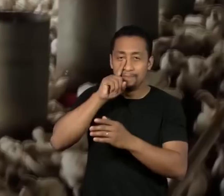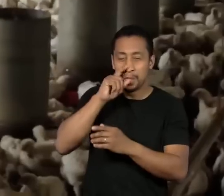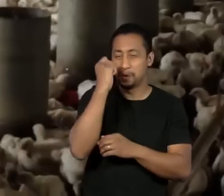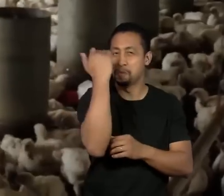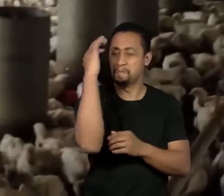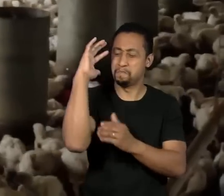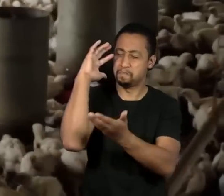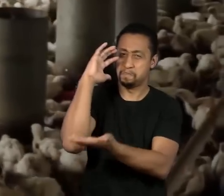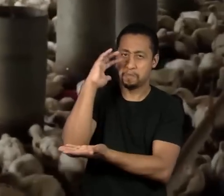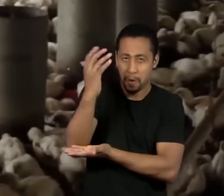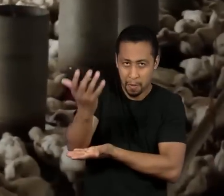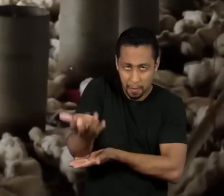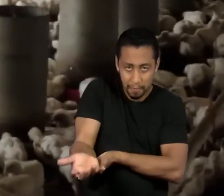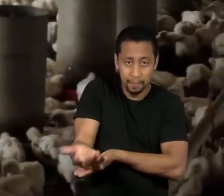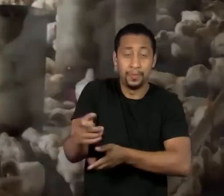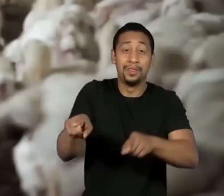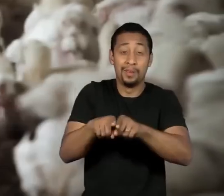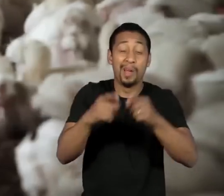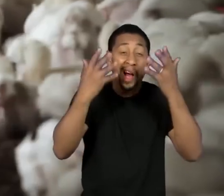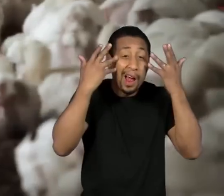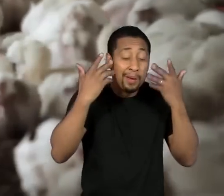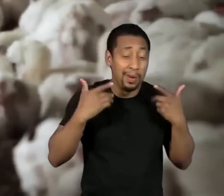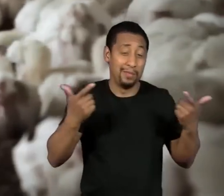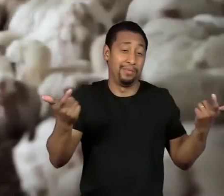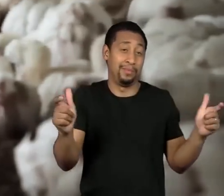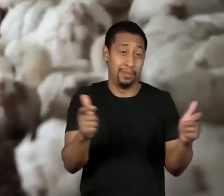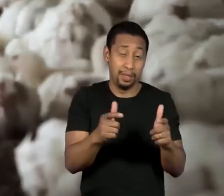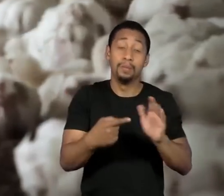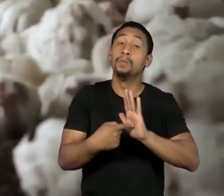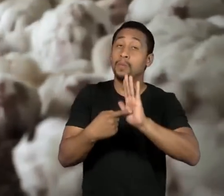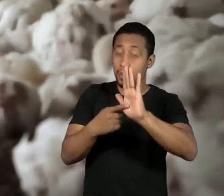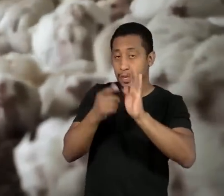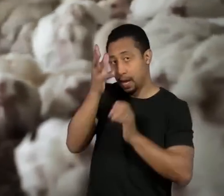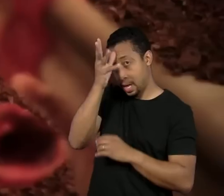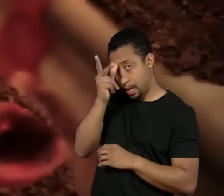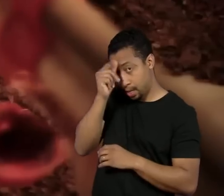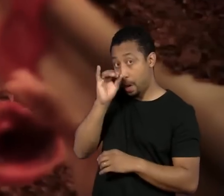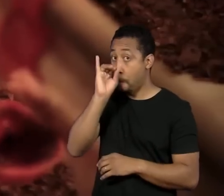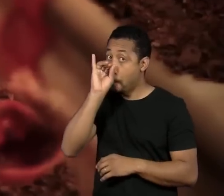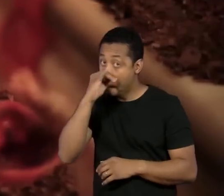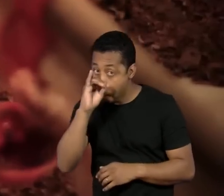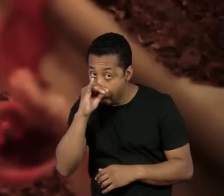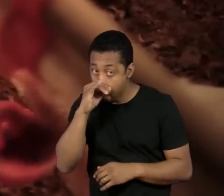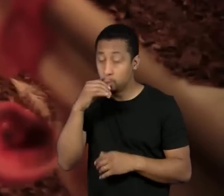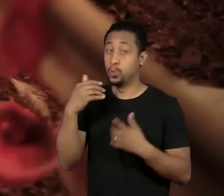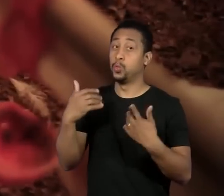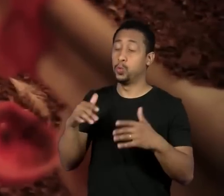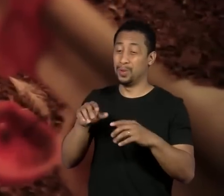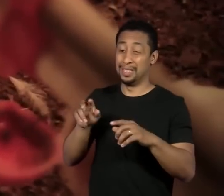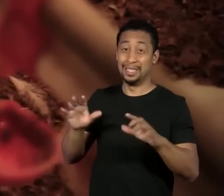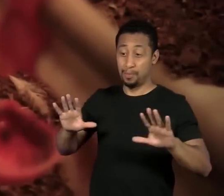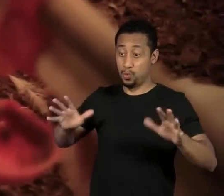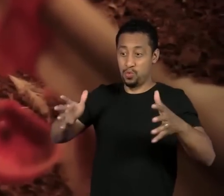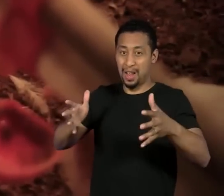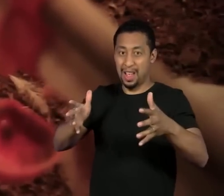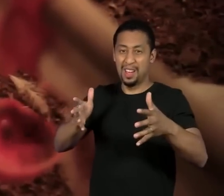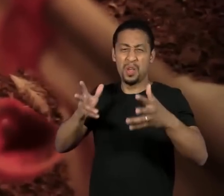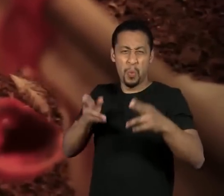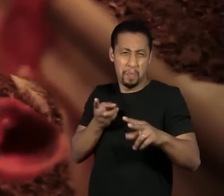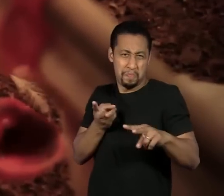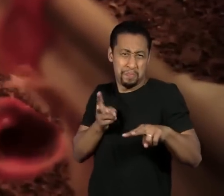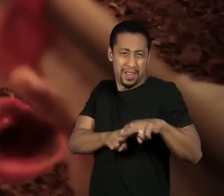revela também o sofrimento dos animais de produção, como porcos e galinhas, em um sistema de confinamento.